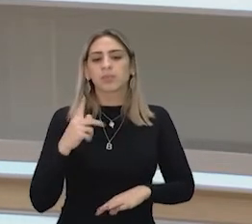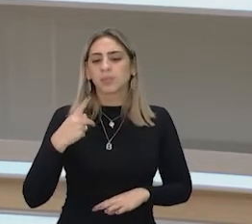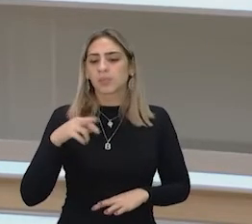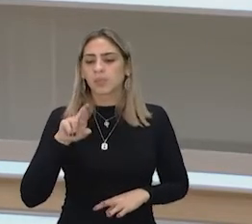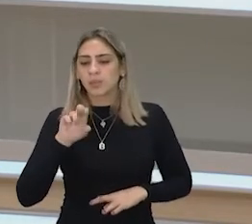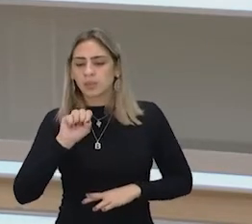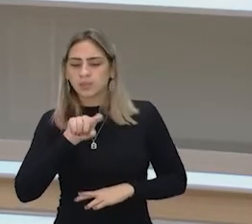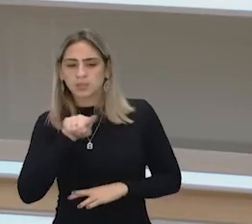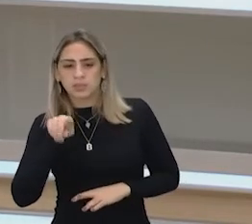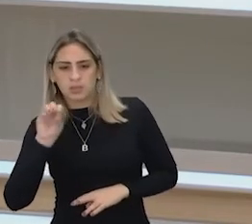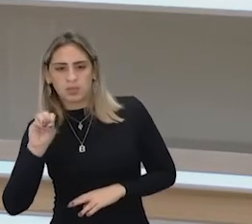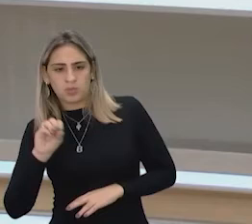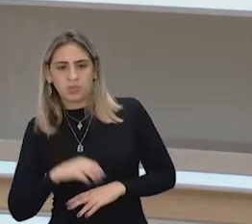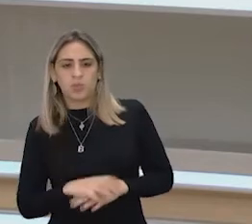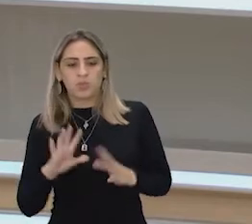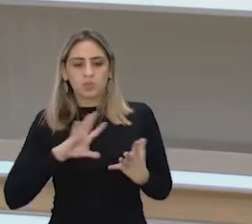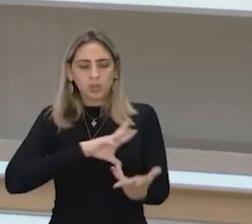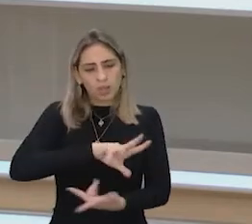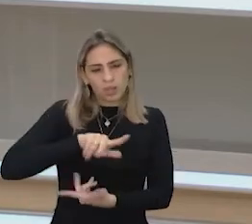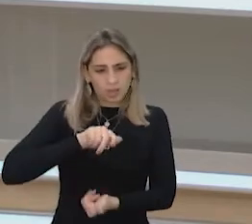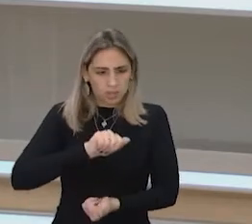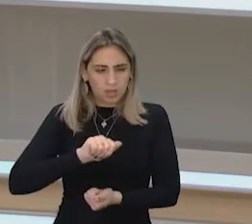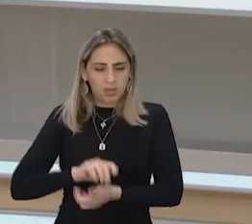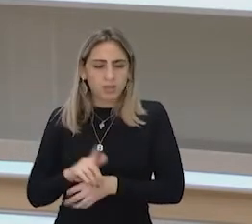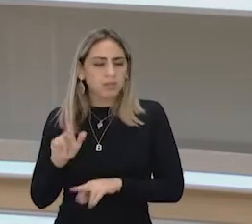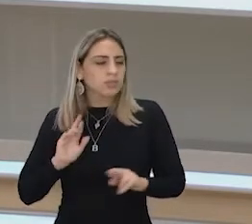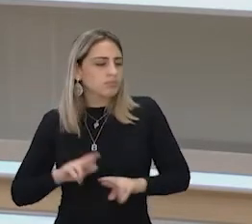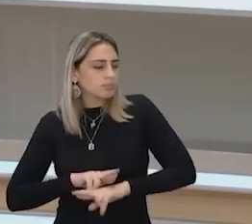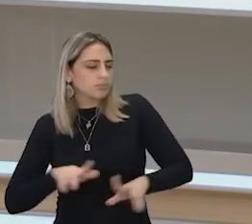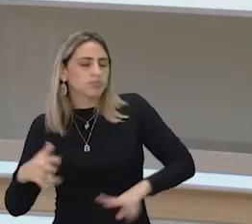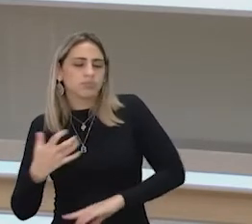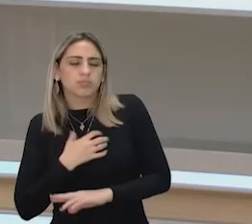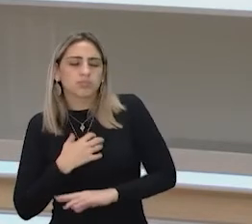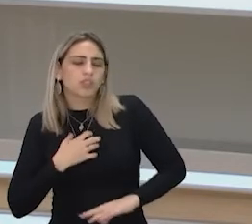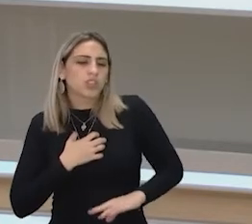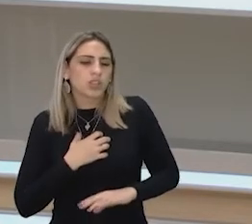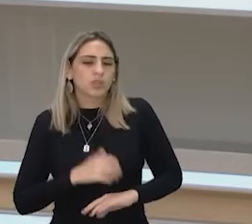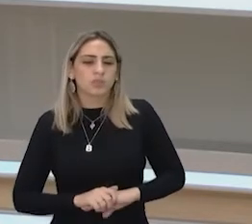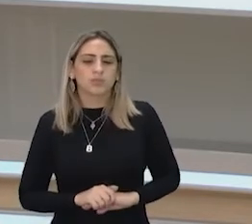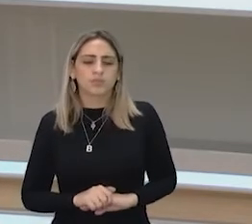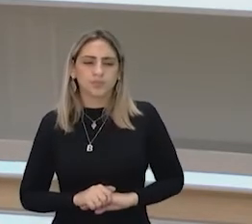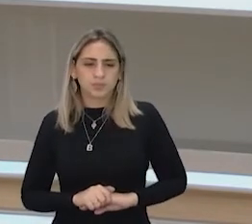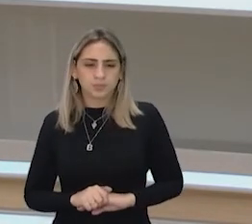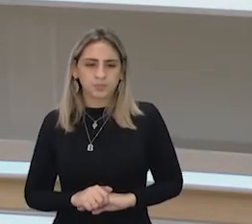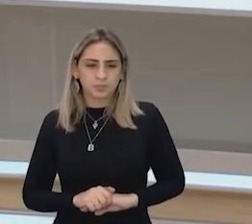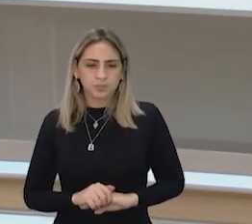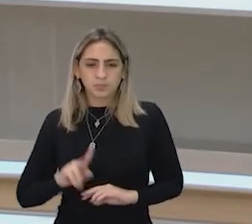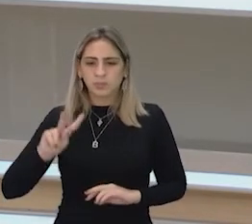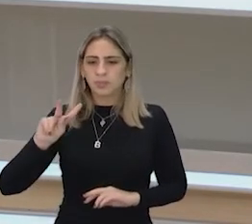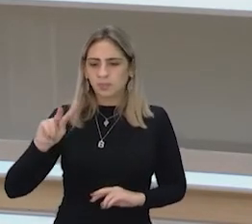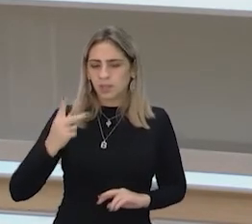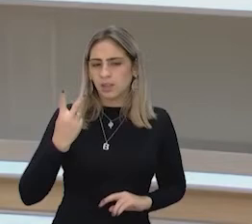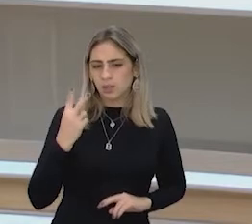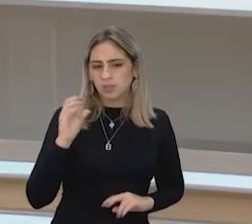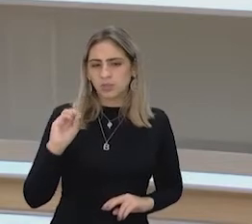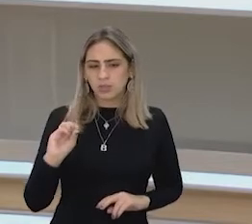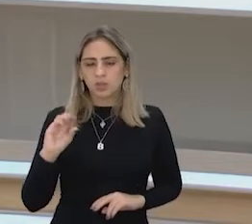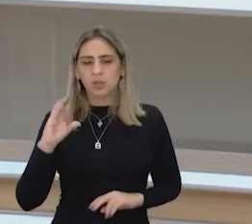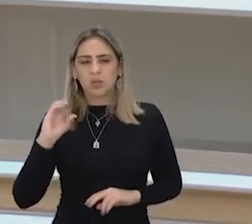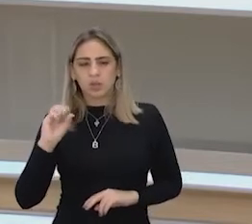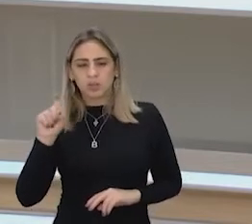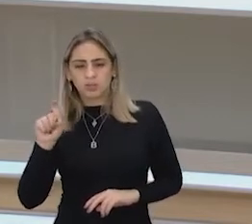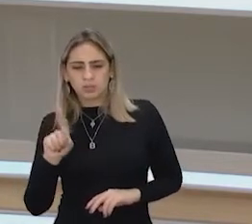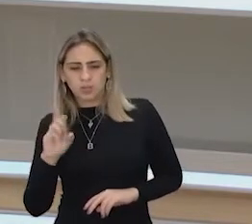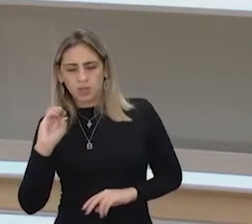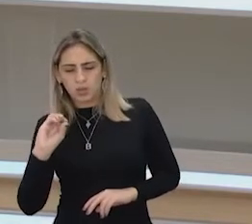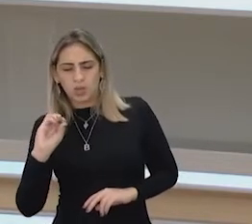pressão atmosférica. Aqui no ar, a gente tem vários tipos de substâncias, né? Hidrogênio, nitrogênio, oxigênio, tem